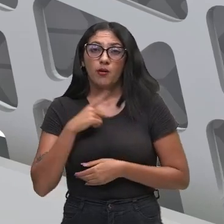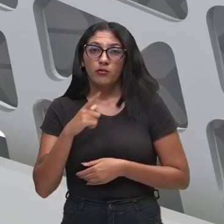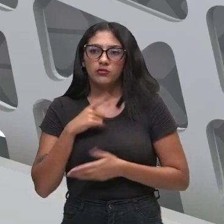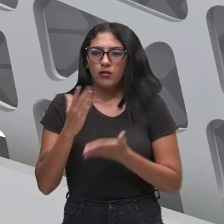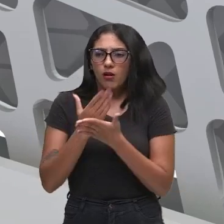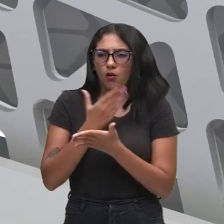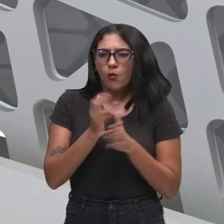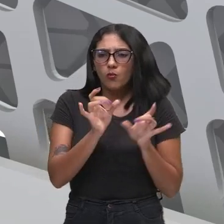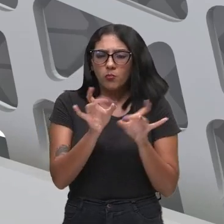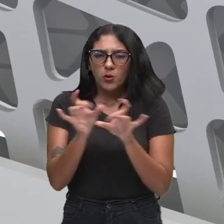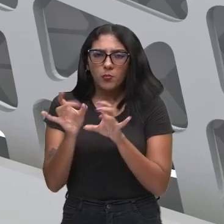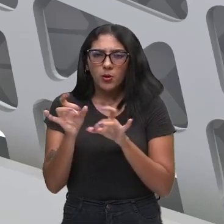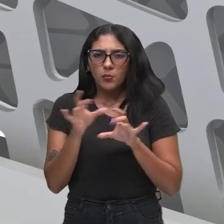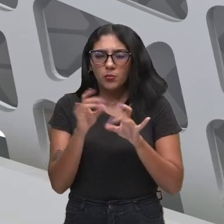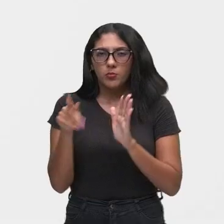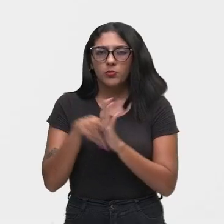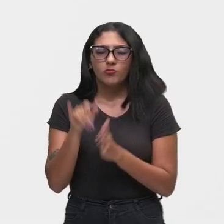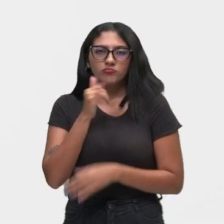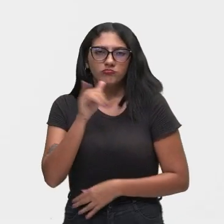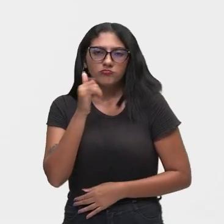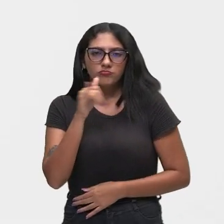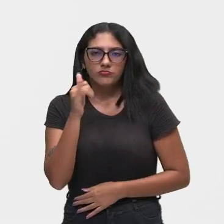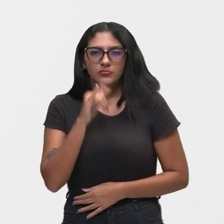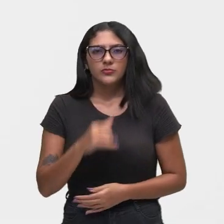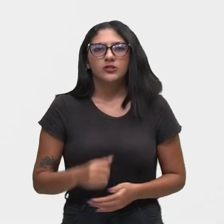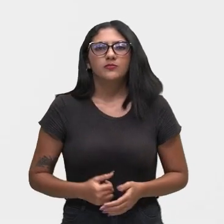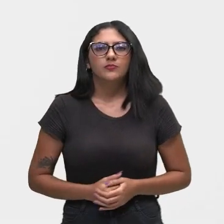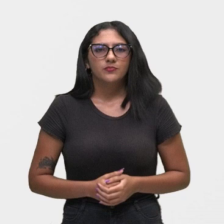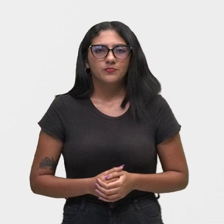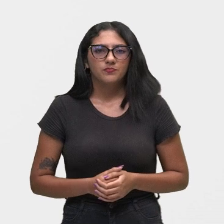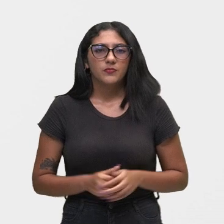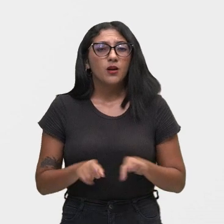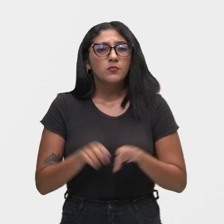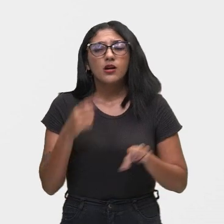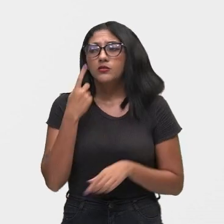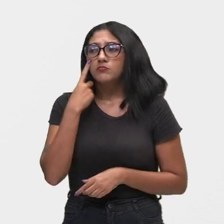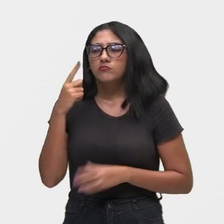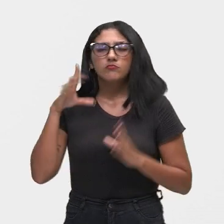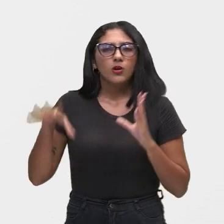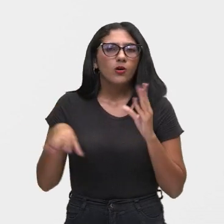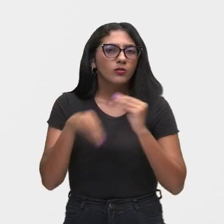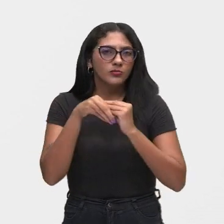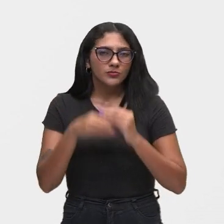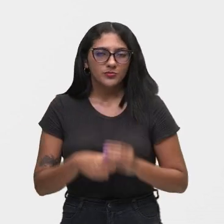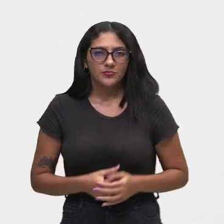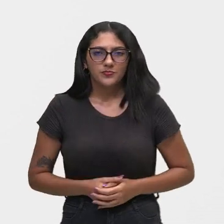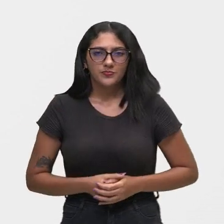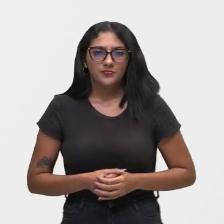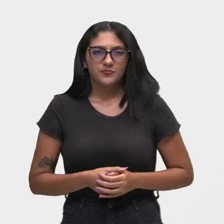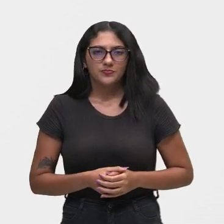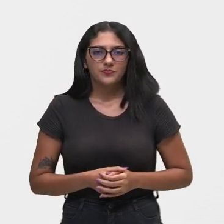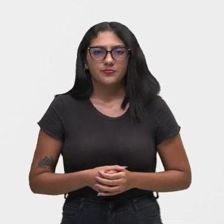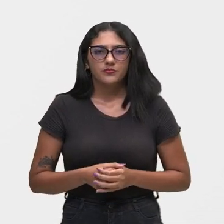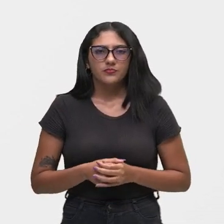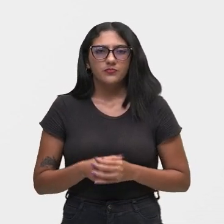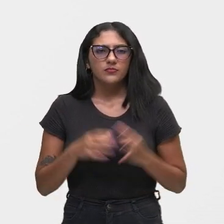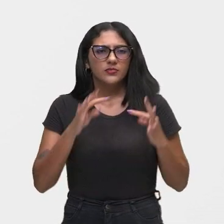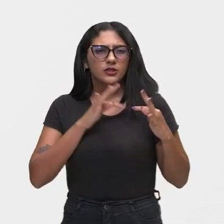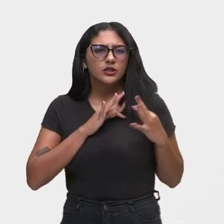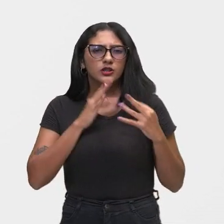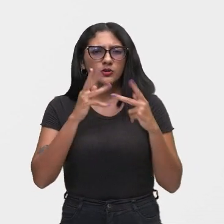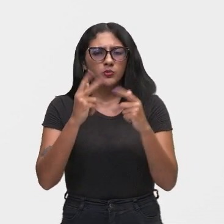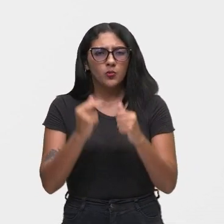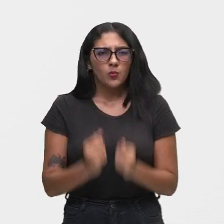de motores elétricos. Mas vejam aí o resumo sobre as máquinas térmicas. São todos os dispositivos